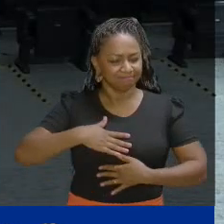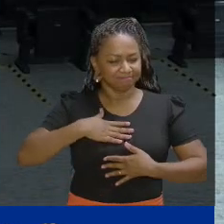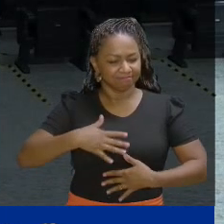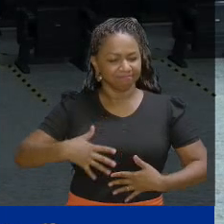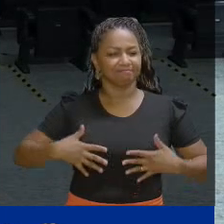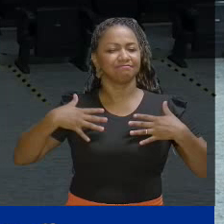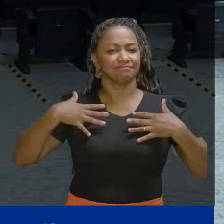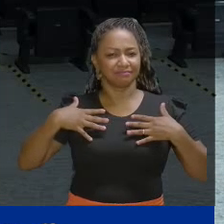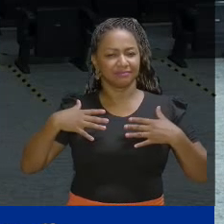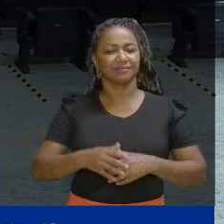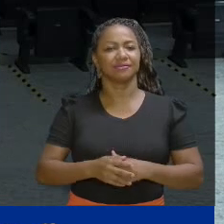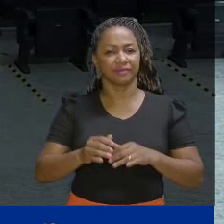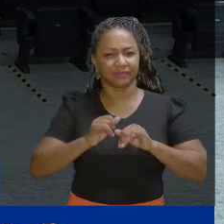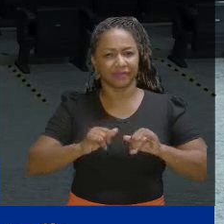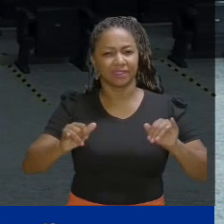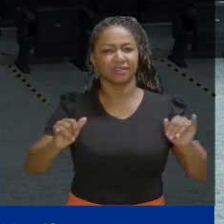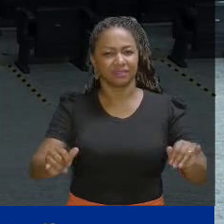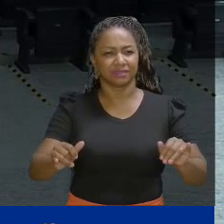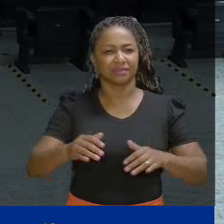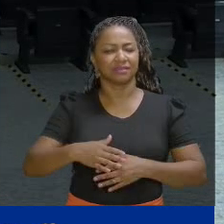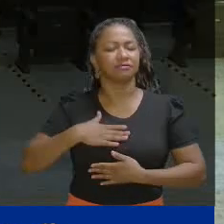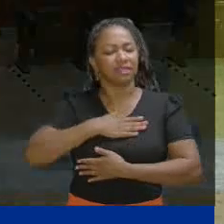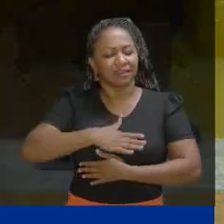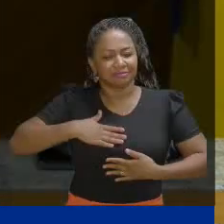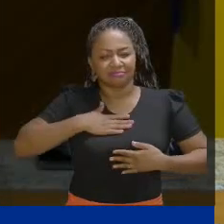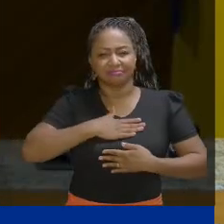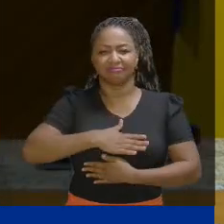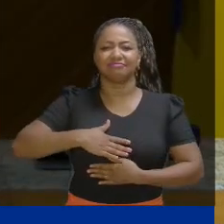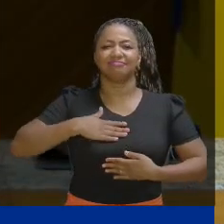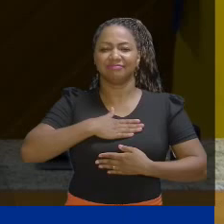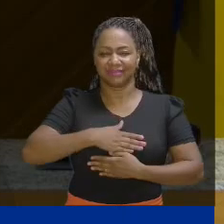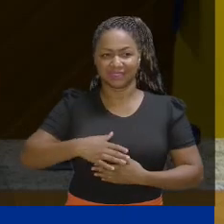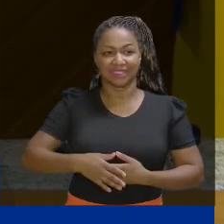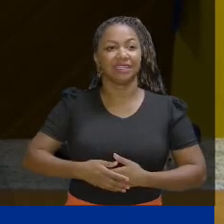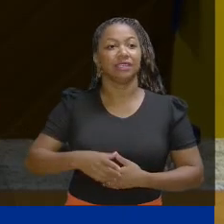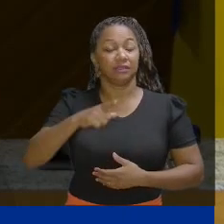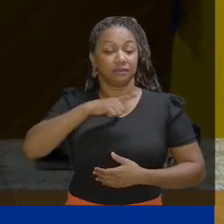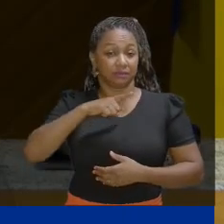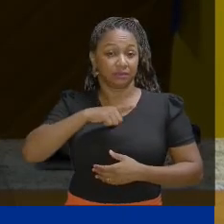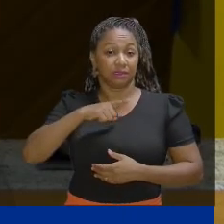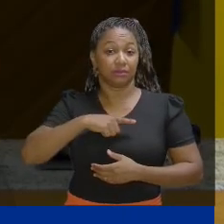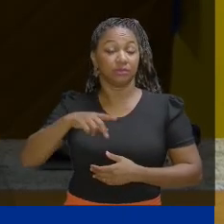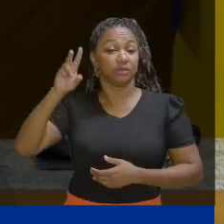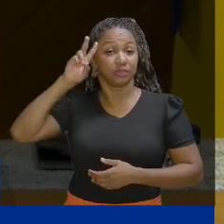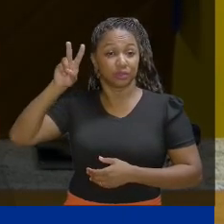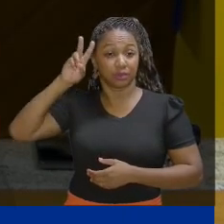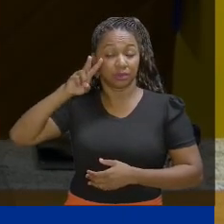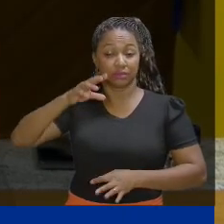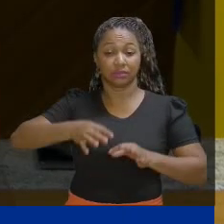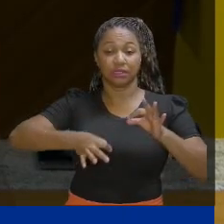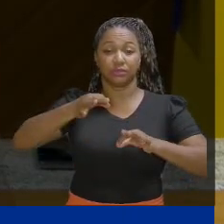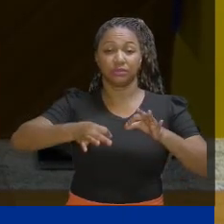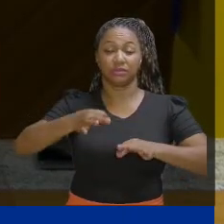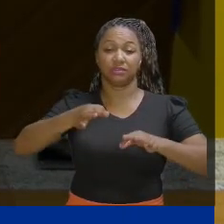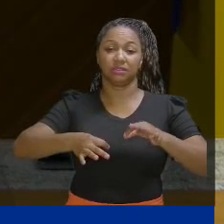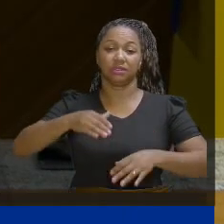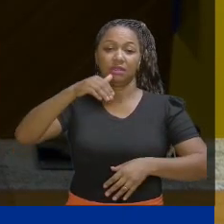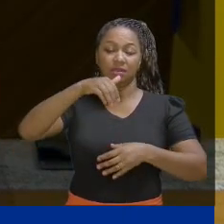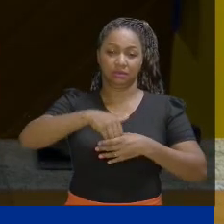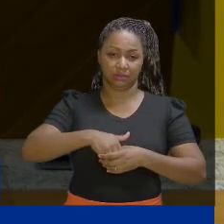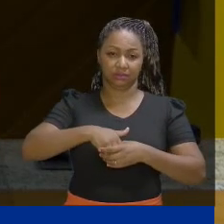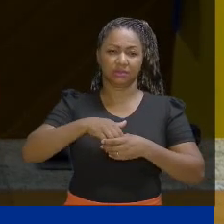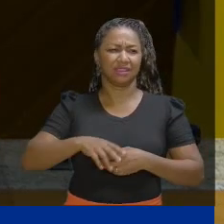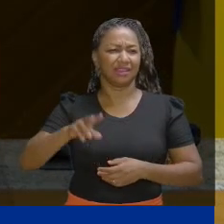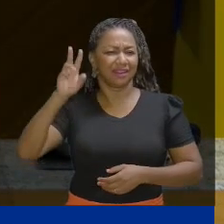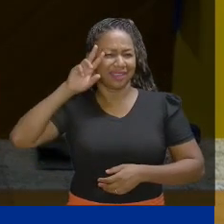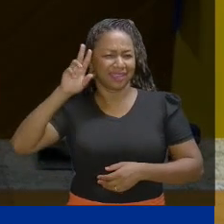momento, dizer da nossa grata satisfação, porque Dilma e eu temos uma história dentro da Justiça Eleitoral. Lembro, Dilma, quando